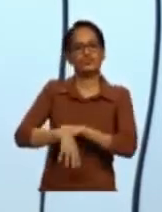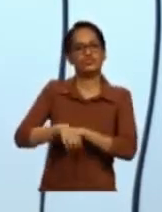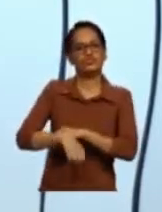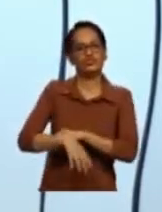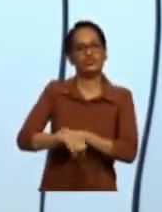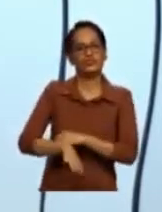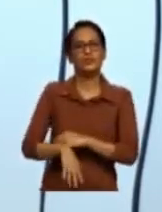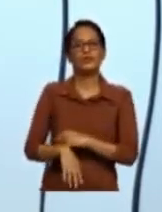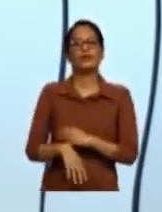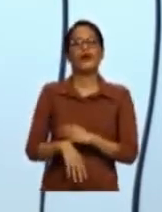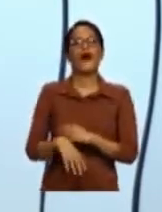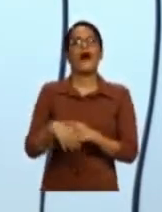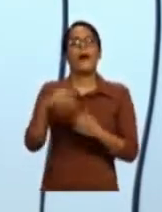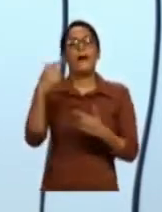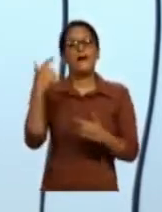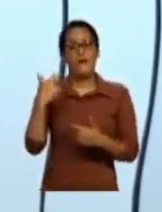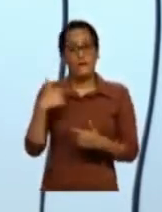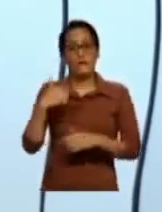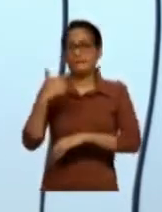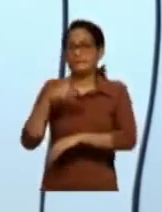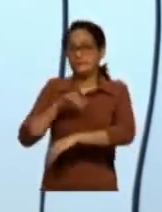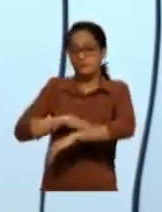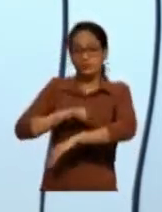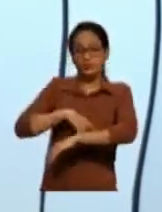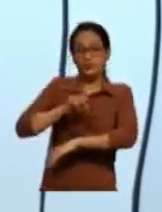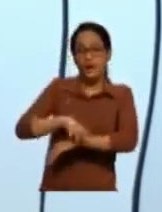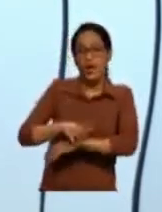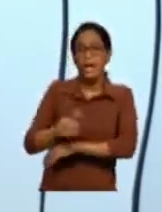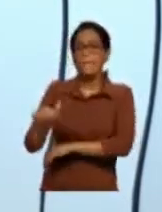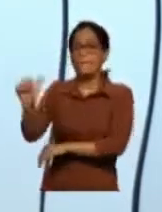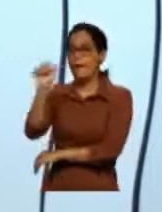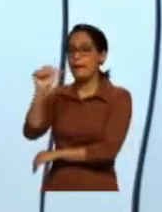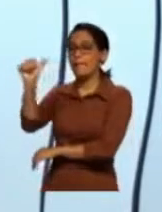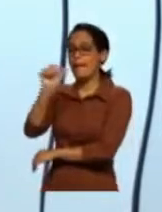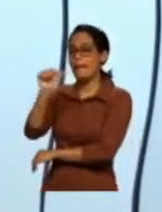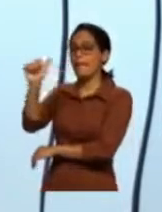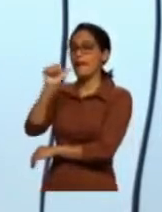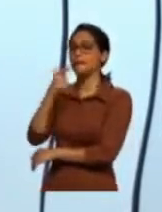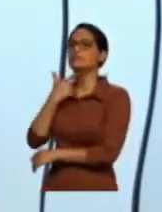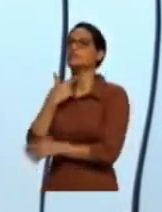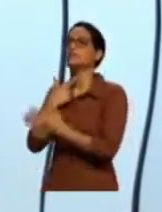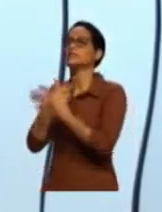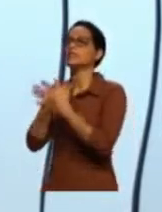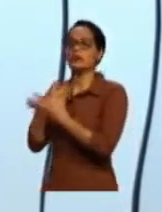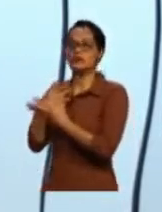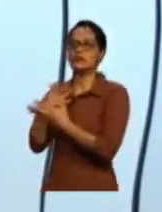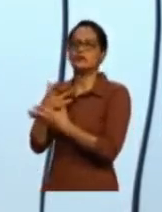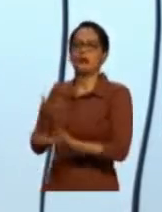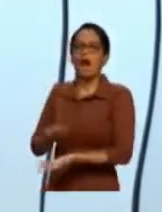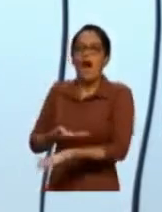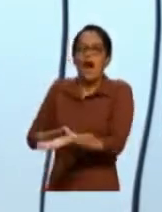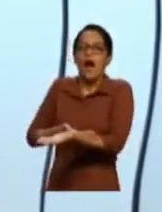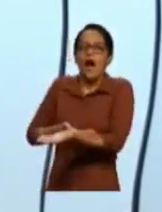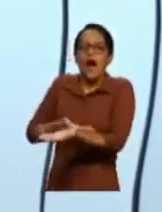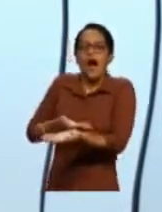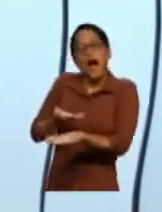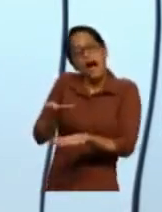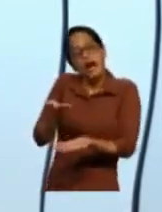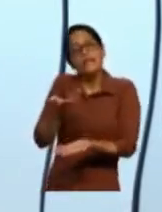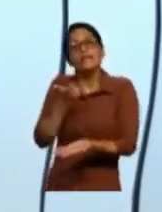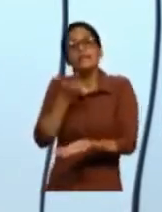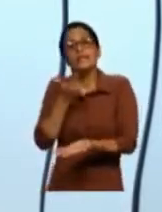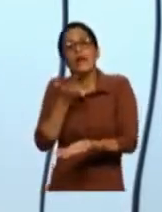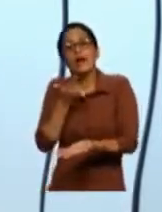vai excretar mais, vai ingerir mais líquido e com isso a glicose ela vai sair na nossa